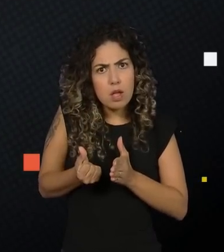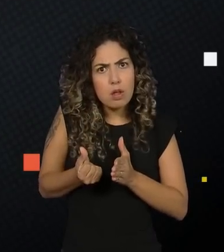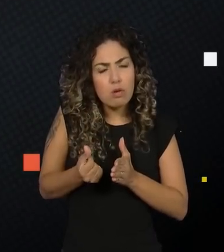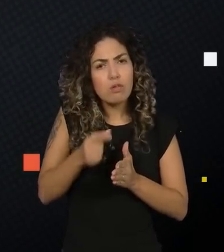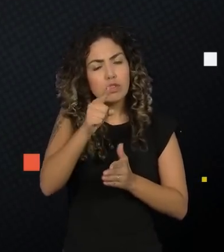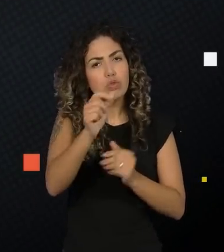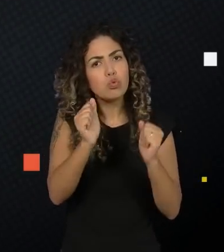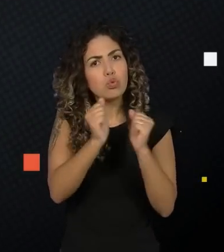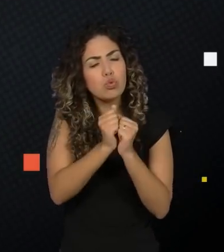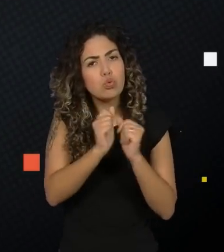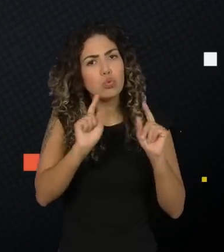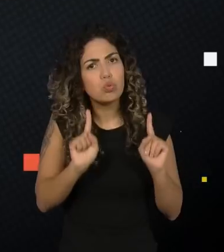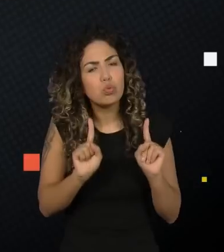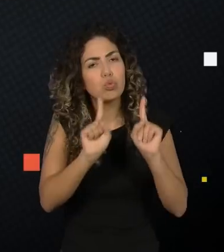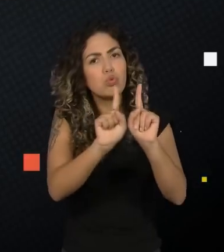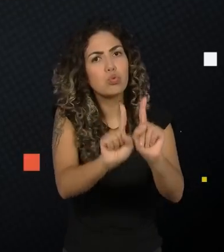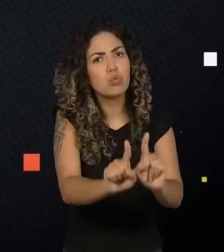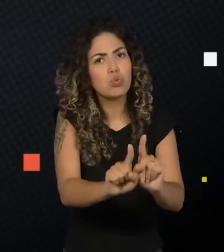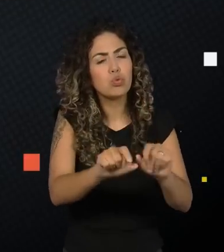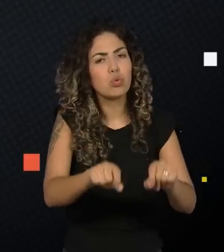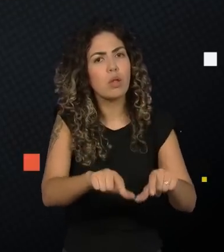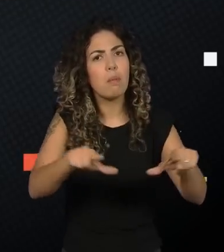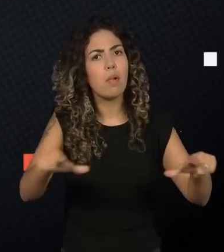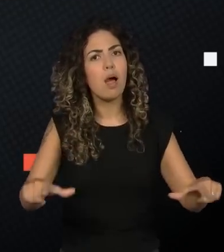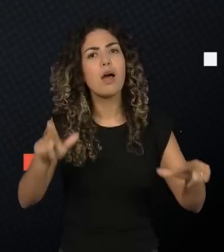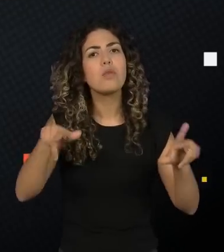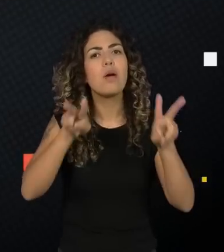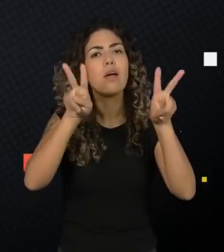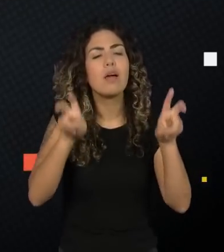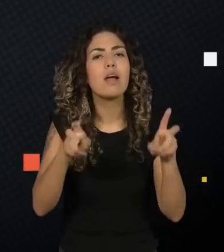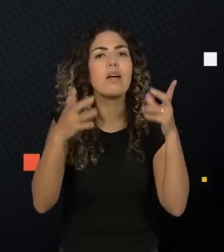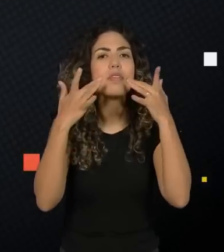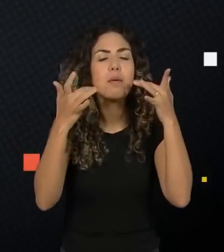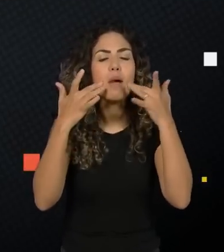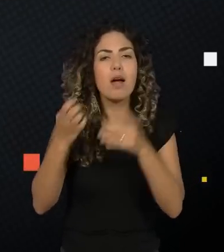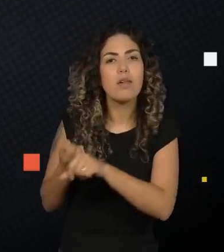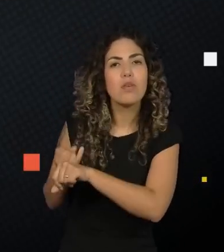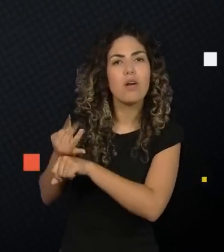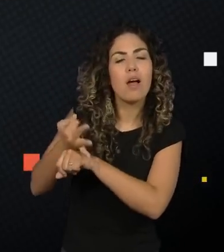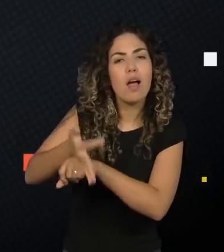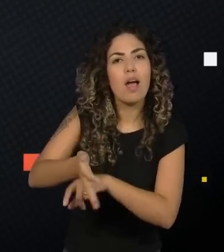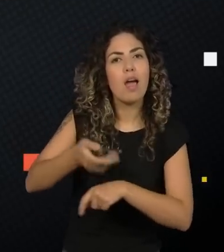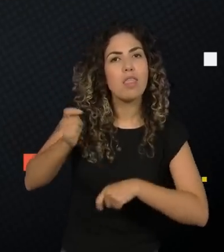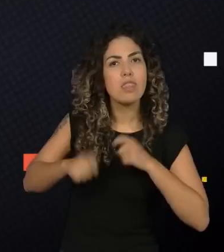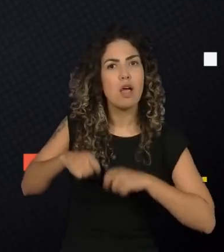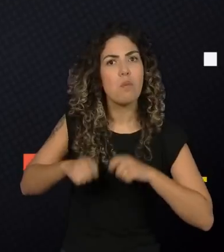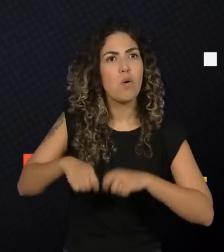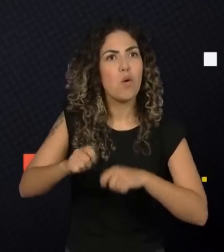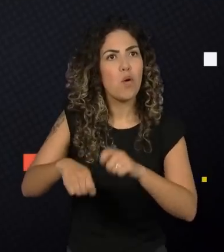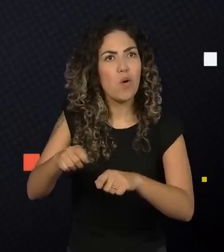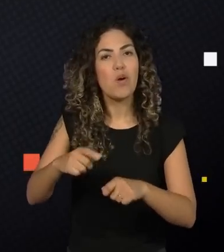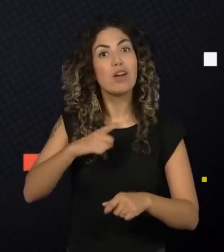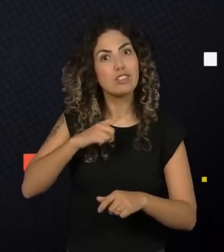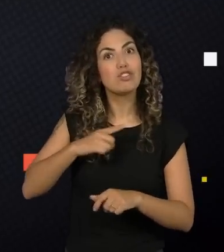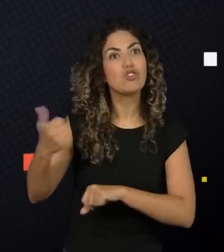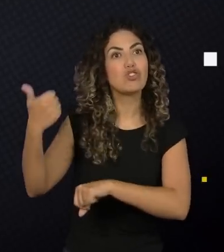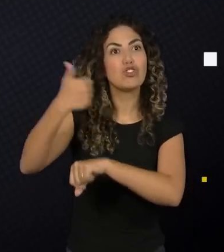quando montamos a peça Tambores na Noite, de Brecht, dirigido pela nossa saudosa e querida Dina